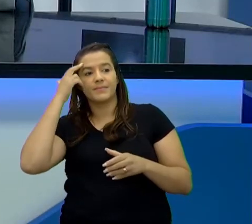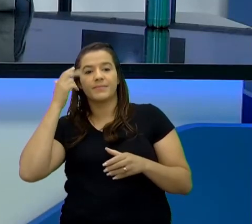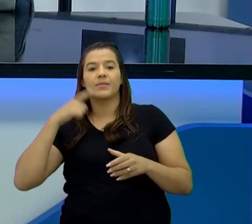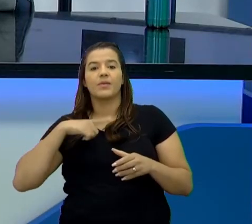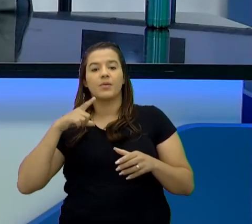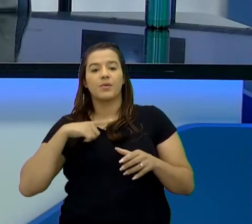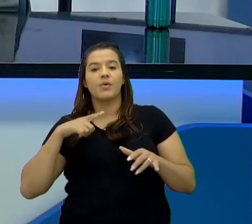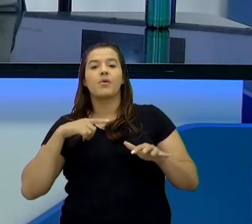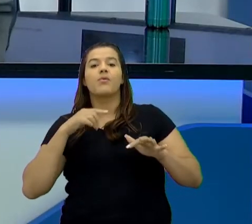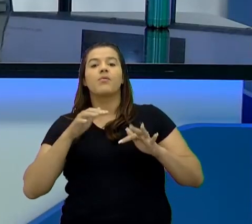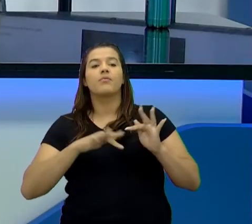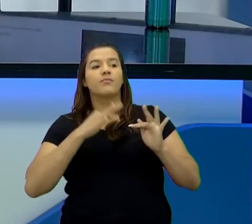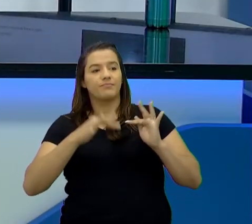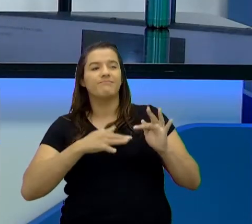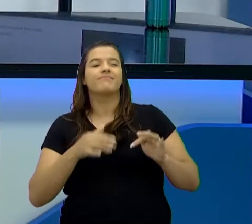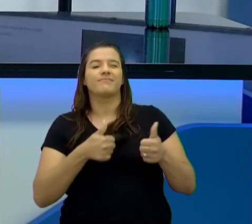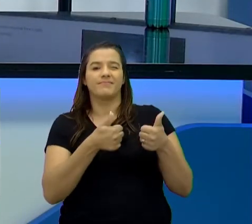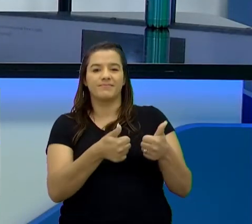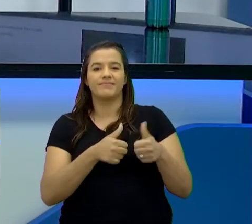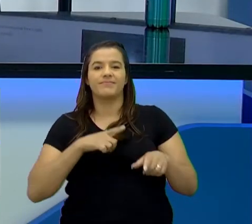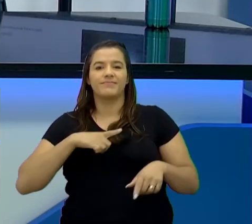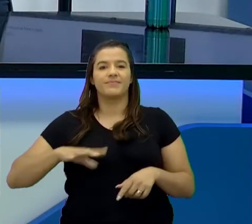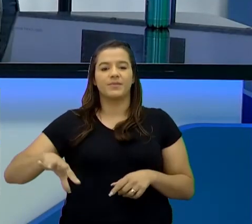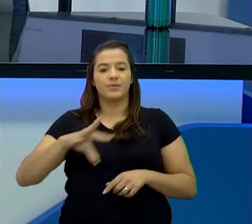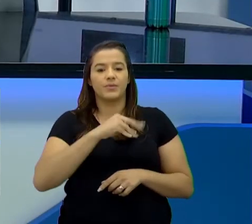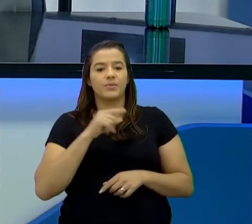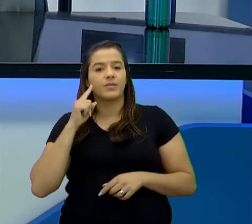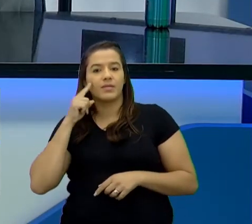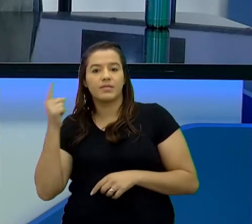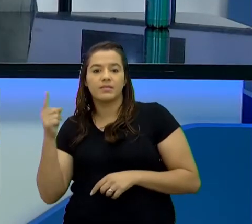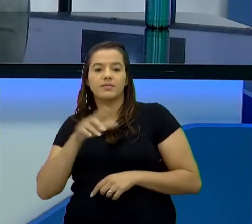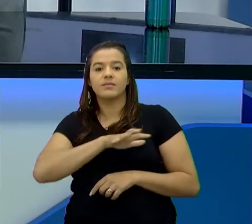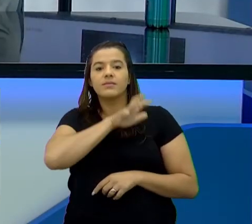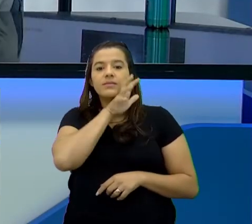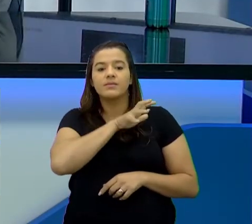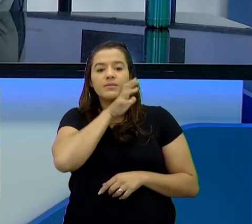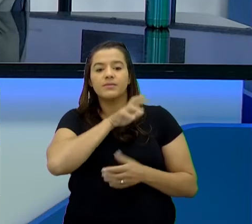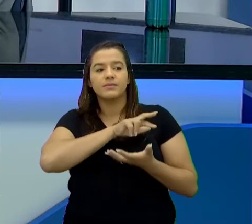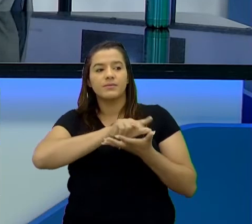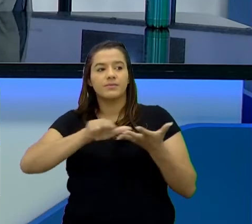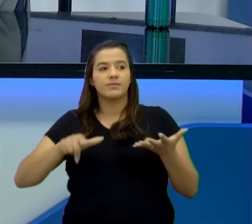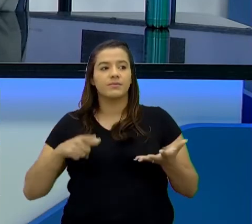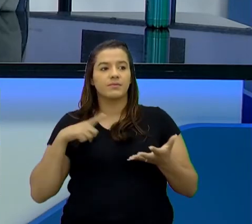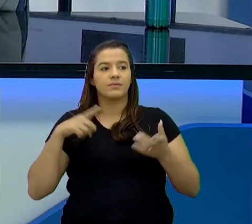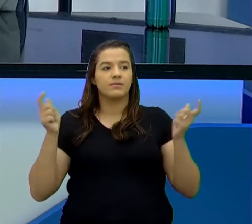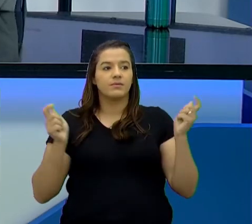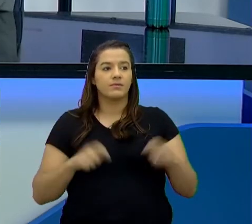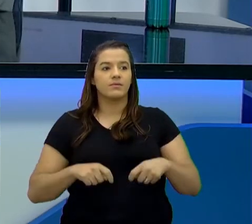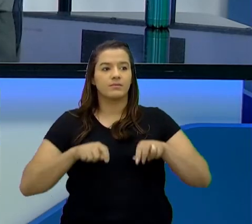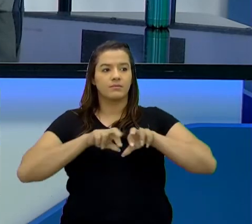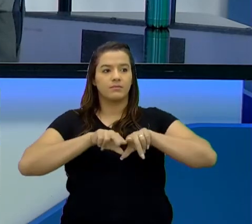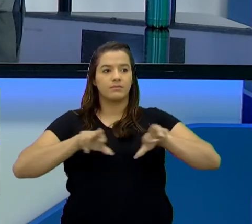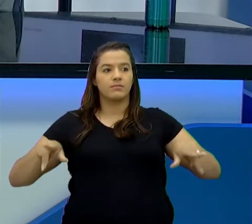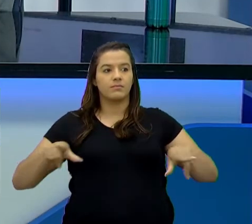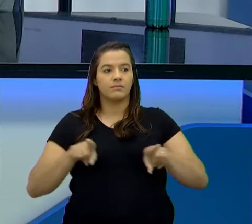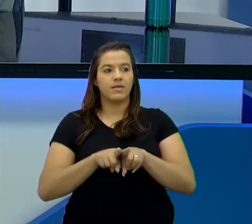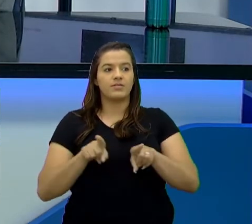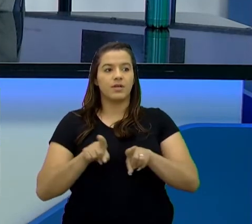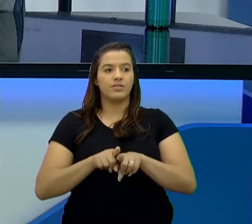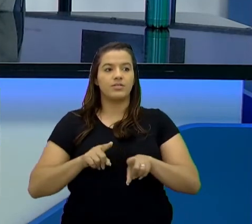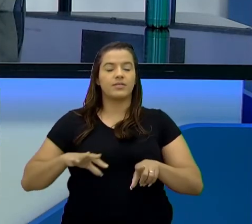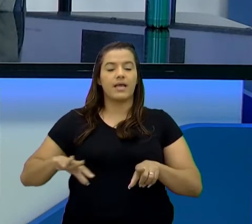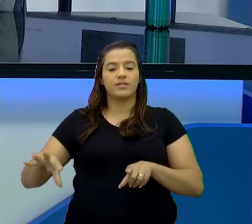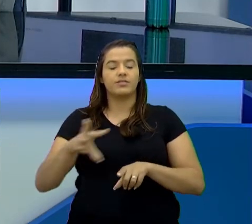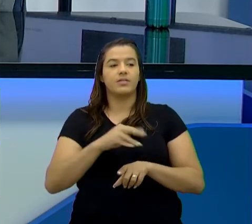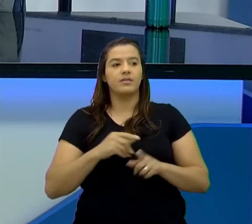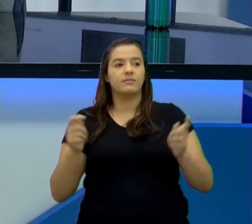folclórica que você relacione algum desses animais aí, ou elefante, ou a tartaruga. Se não tiver nesse sentido, né,